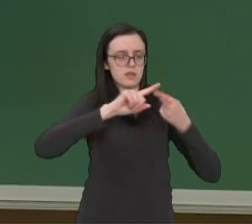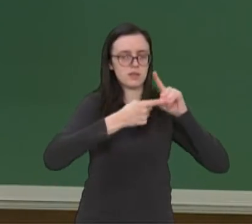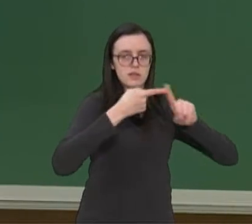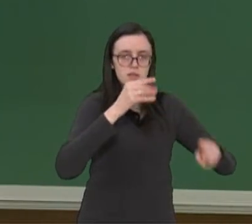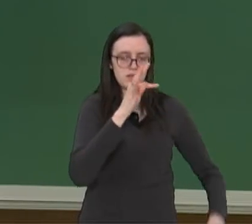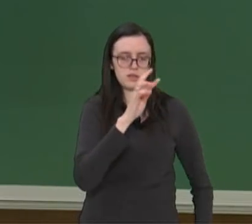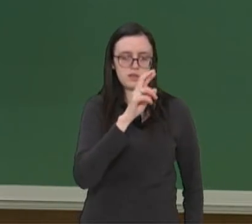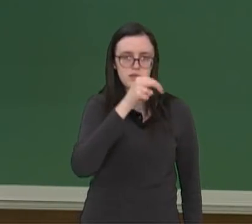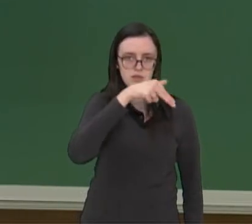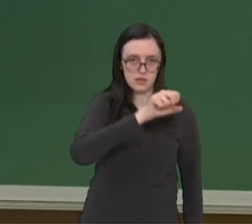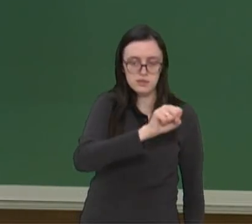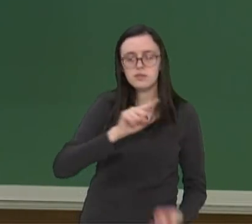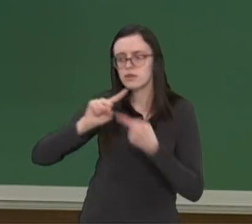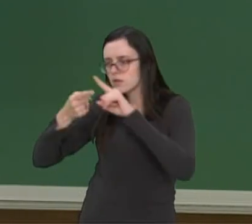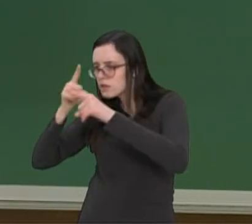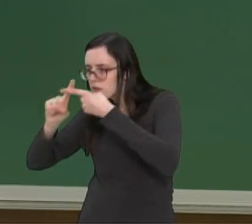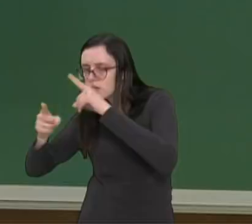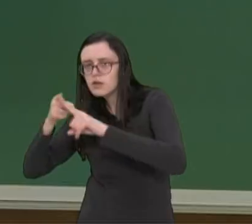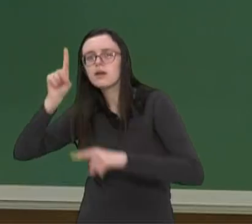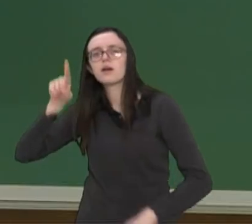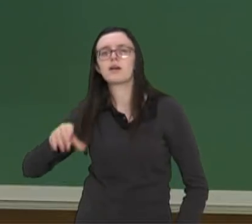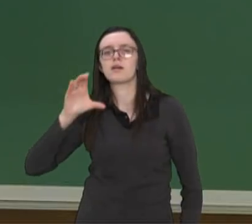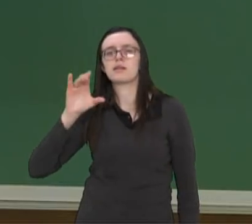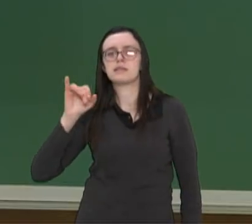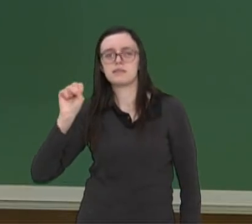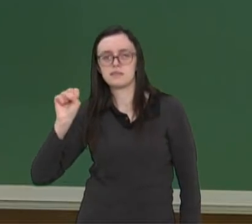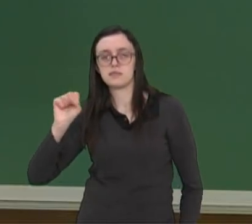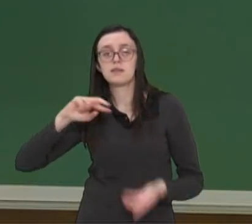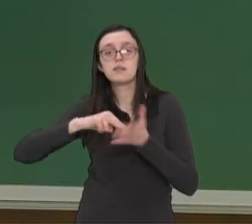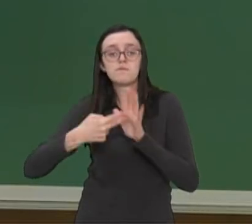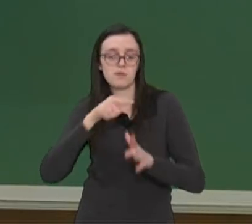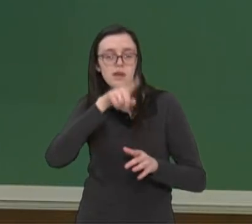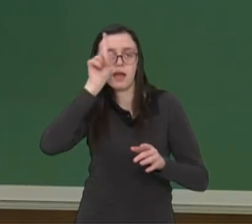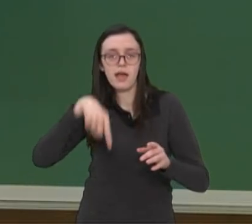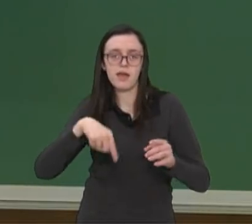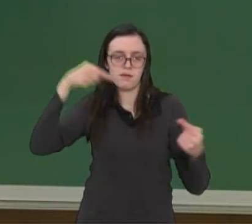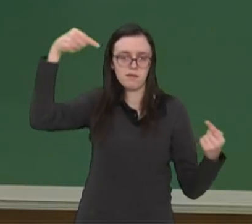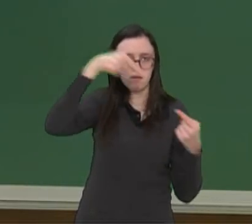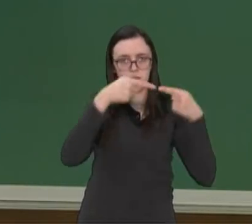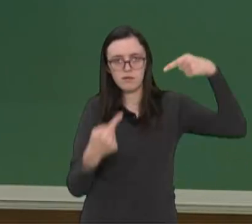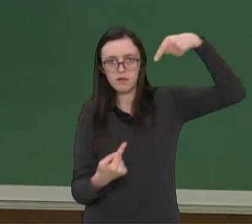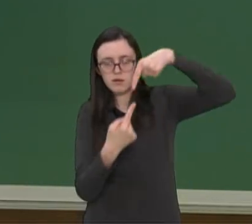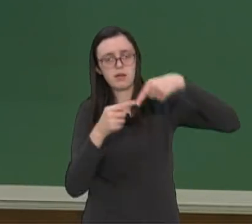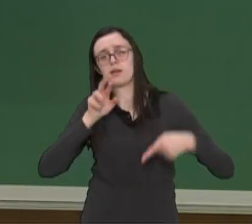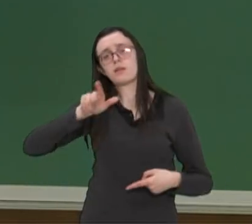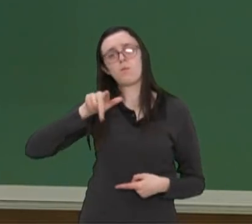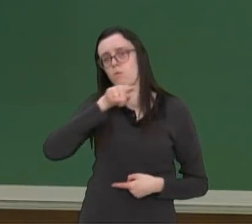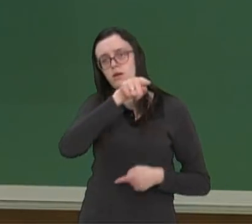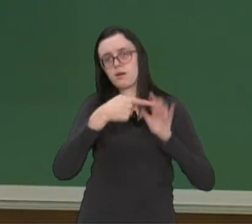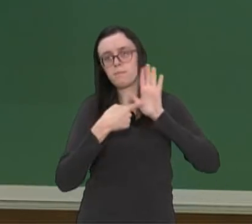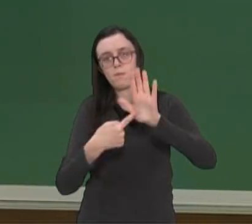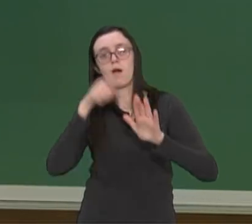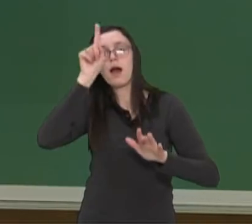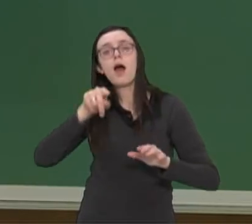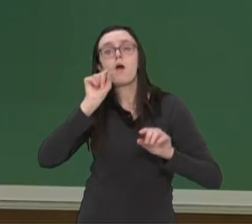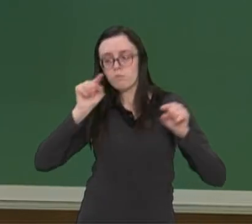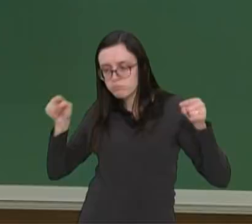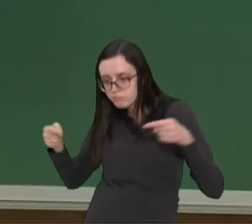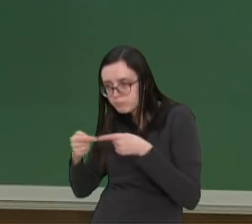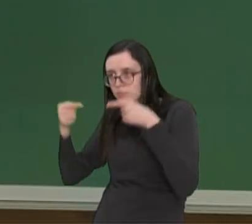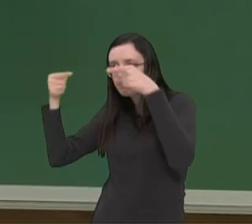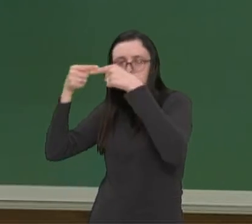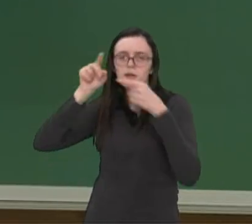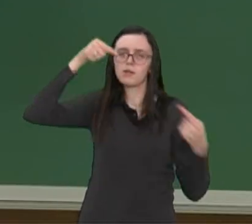O arranjo trans é aquele que está invertido, um dominante, um recessivo. E não é o que está acontecendo aqui, ó. Aqui está em arranjo cis, porque